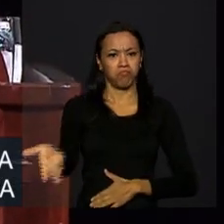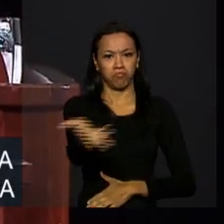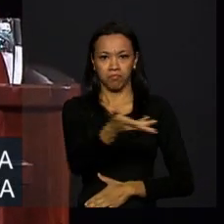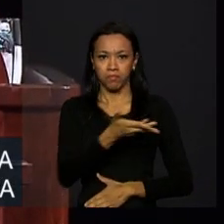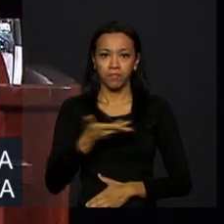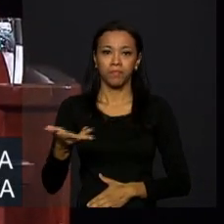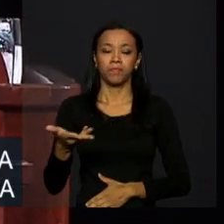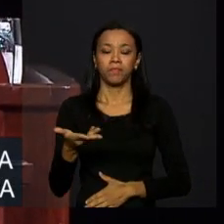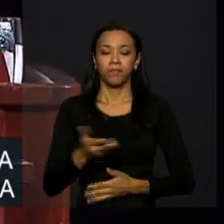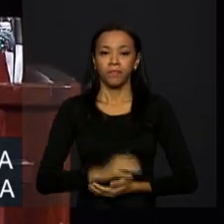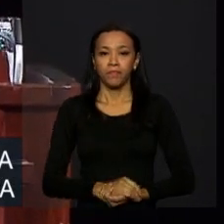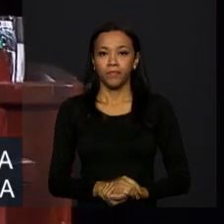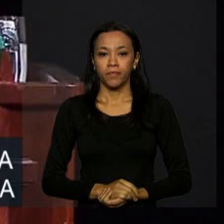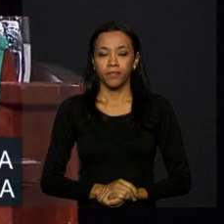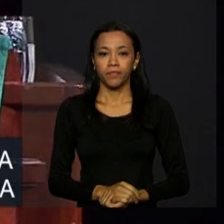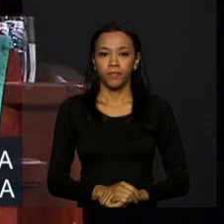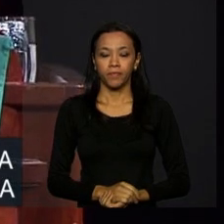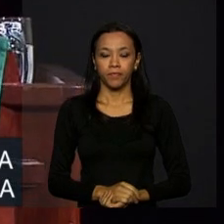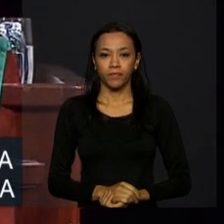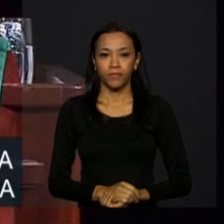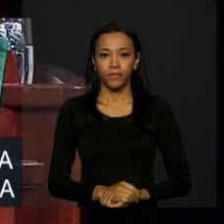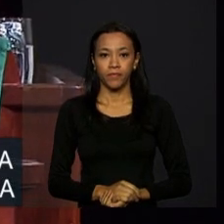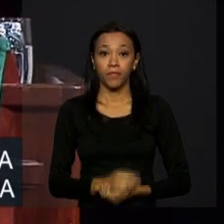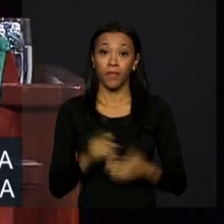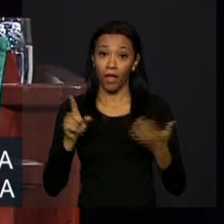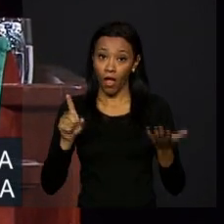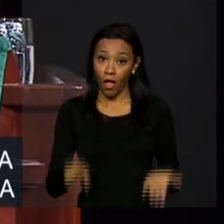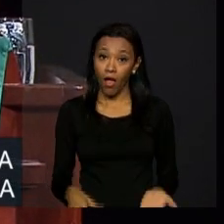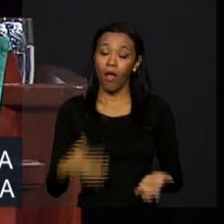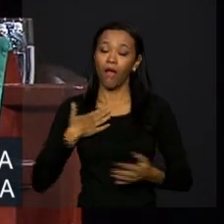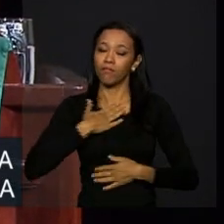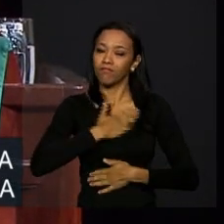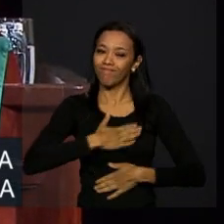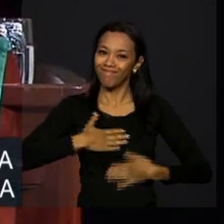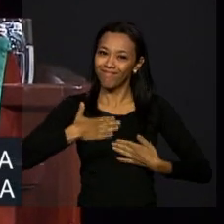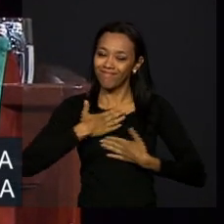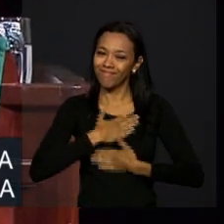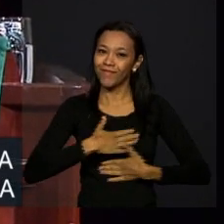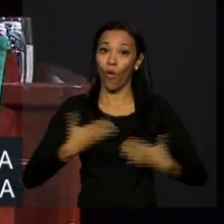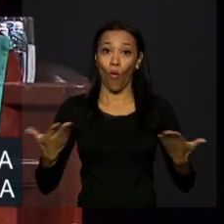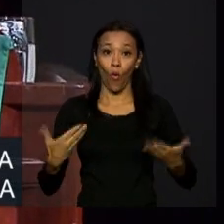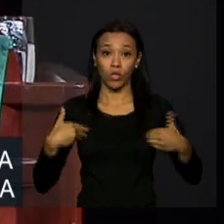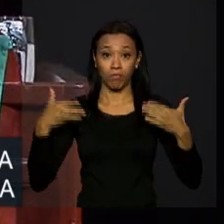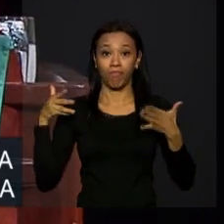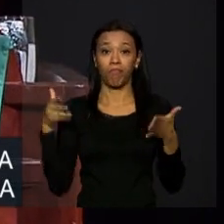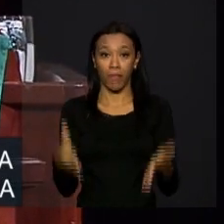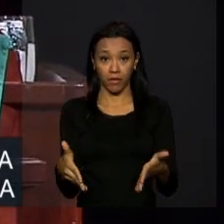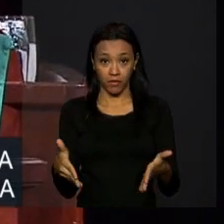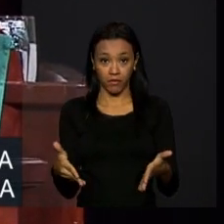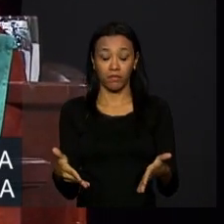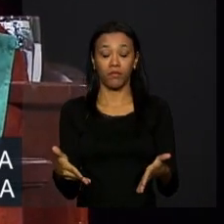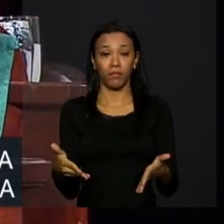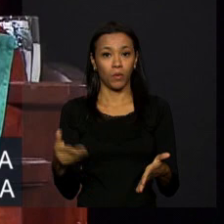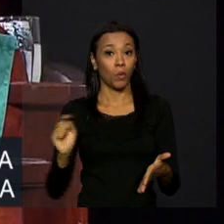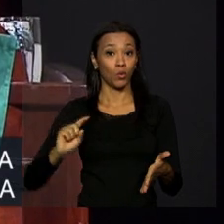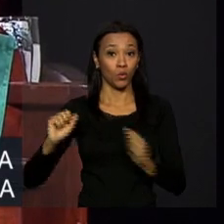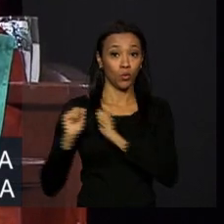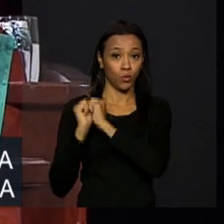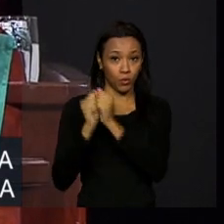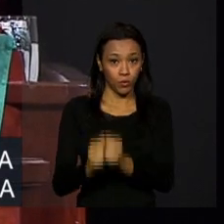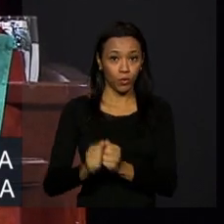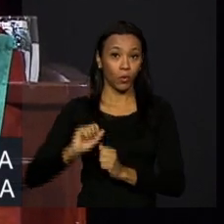e senhores é sação que eu participo junto com o primeiro